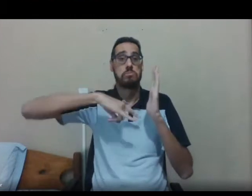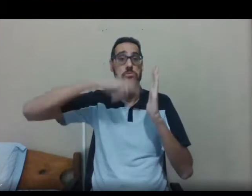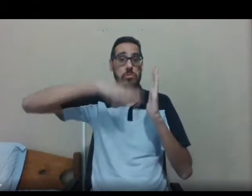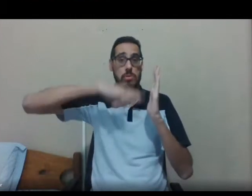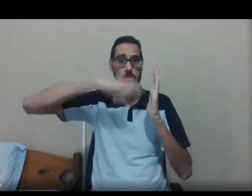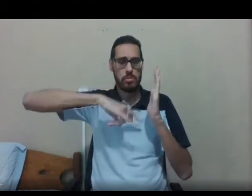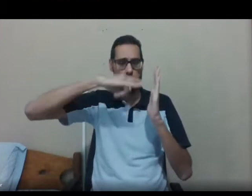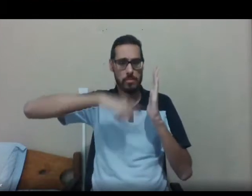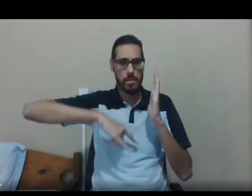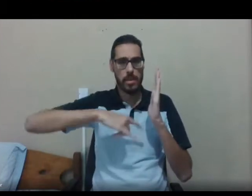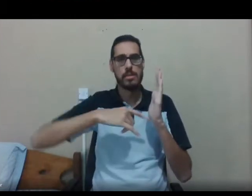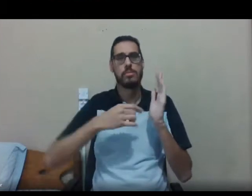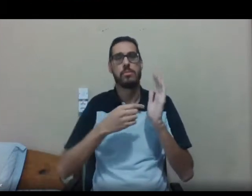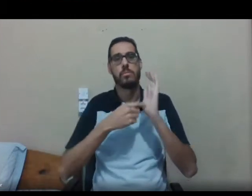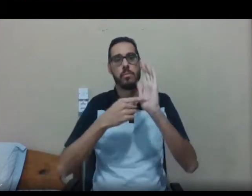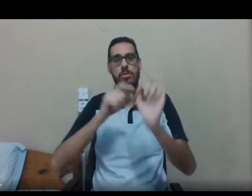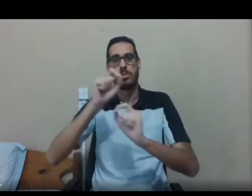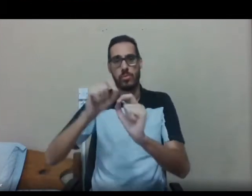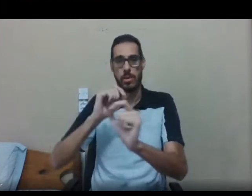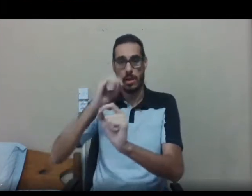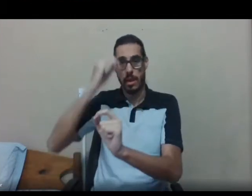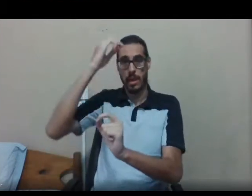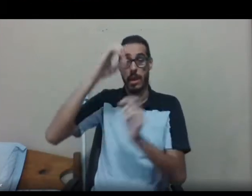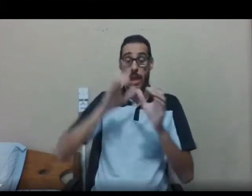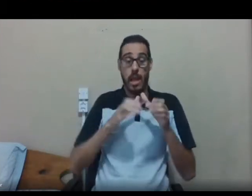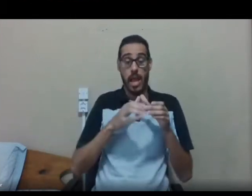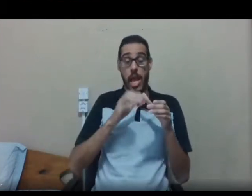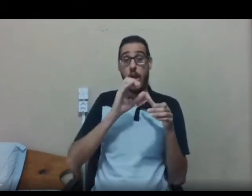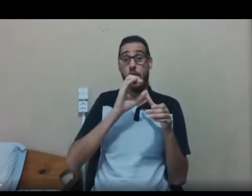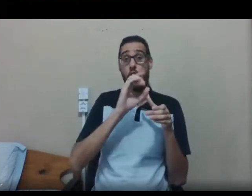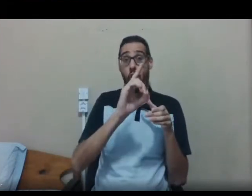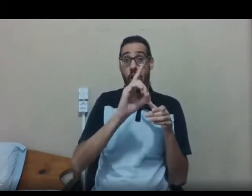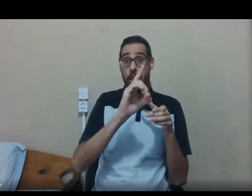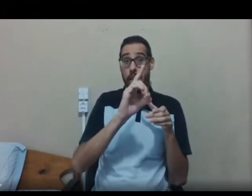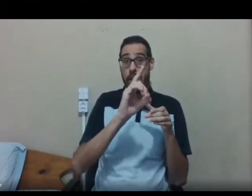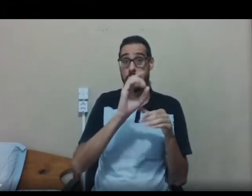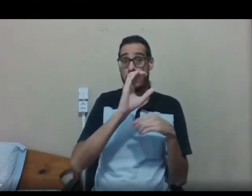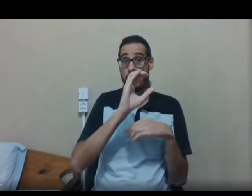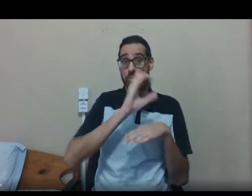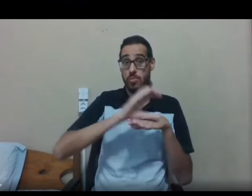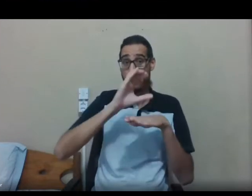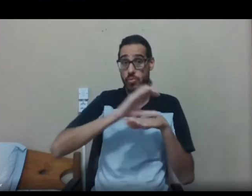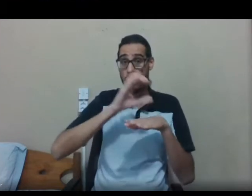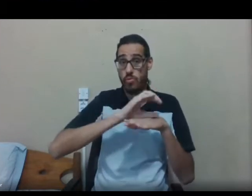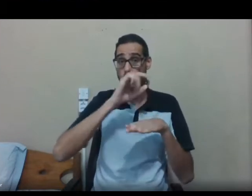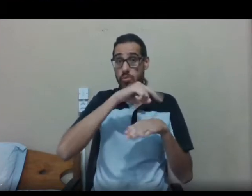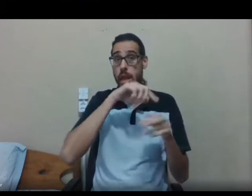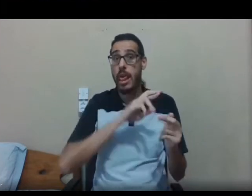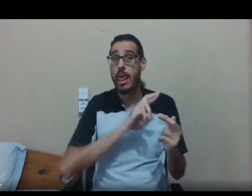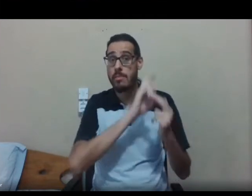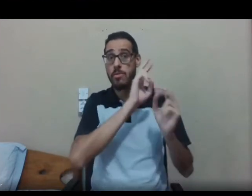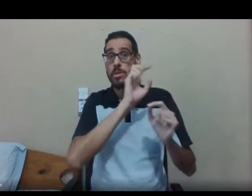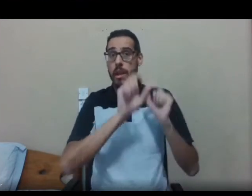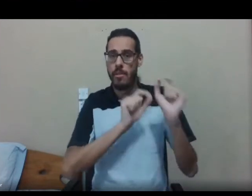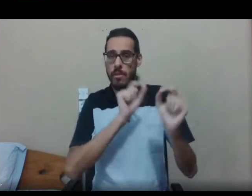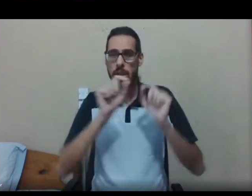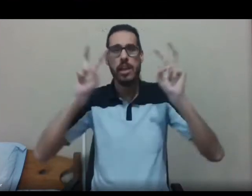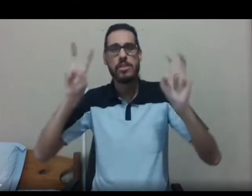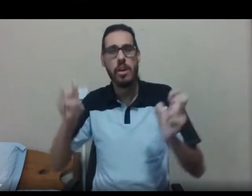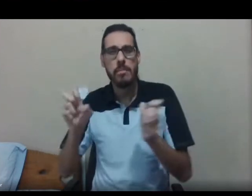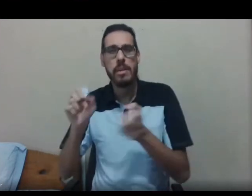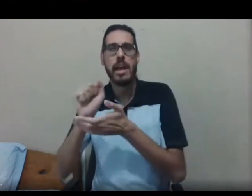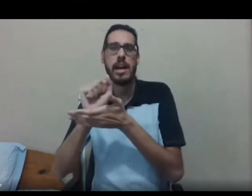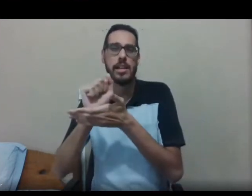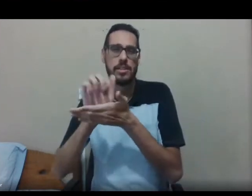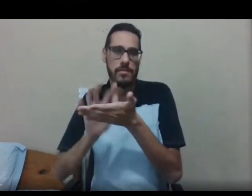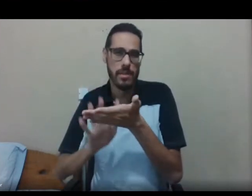coloca a coordenação do curso, na verdade parece assim, a figura do coordenador, lógico, ela se destaca, não é? Mas